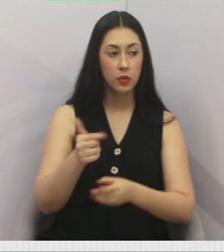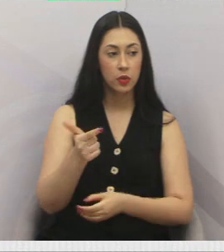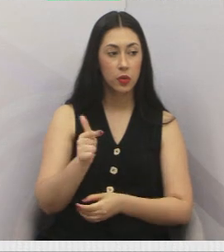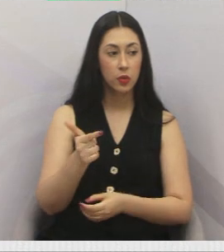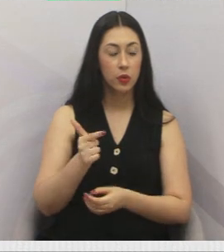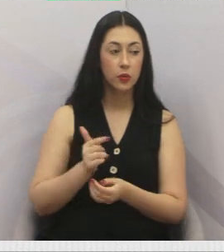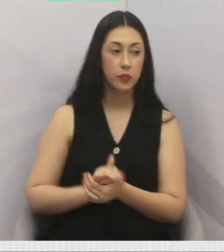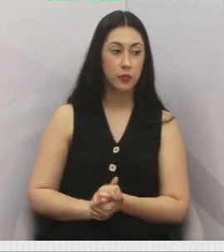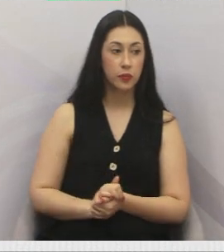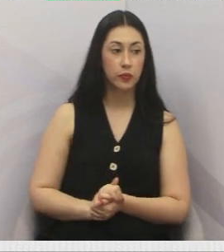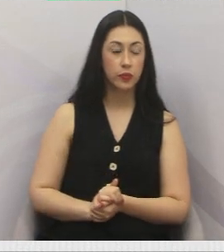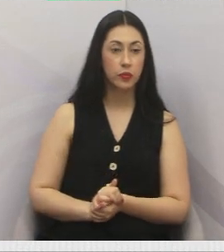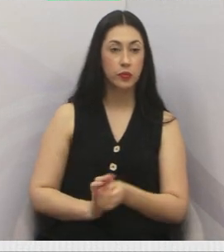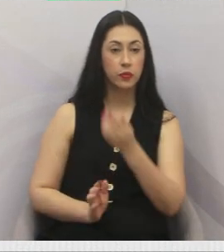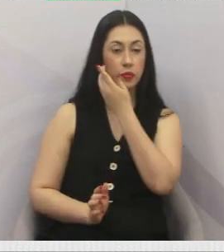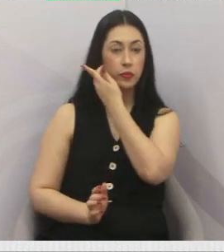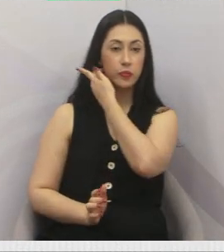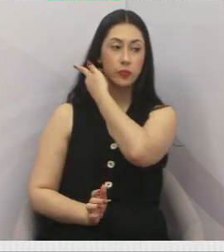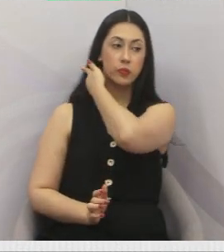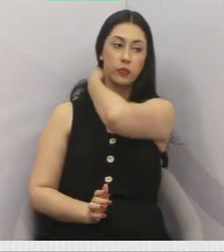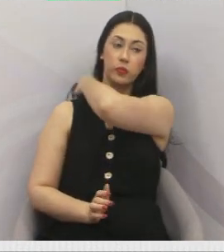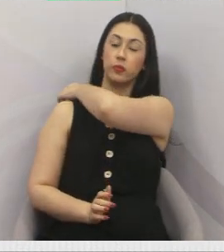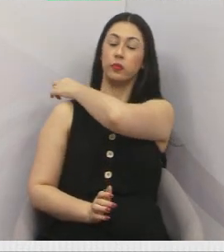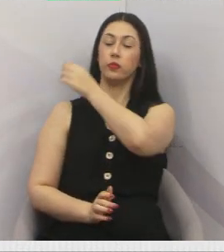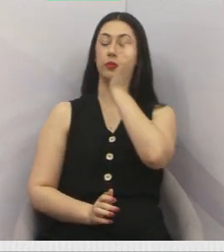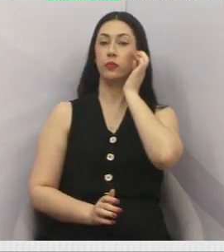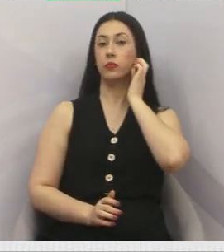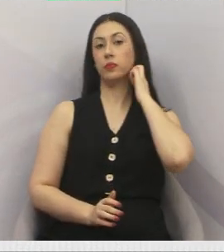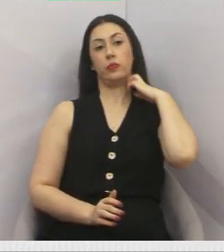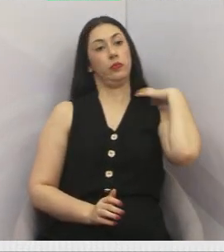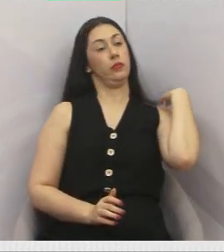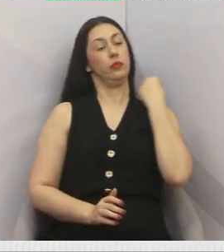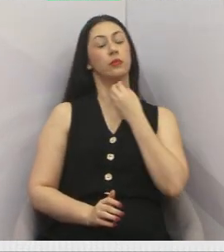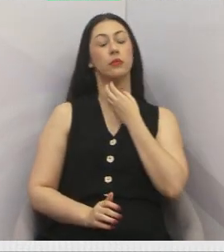branco. Próximo voto.